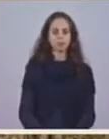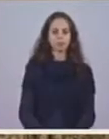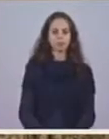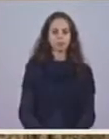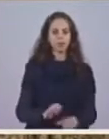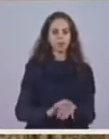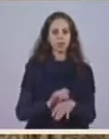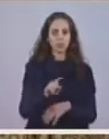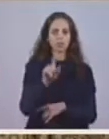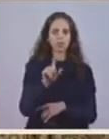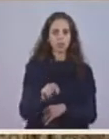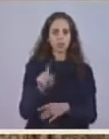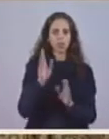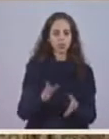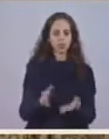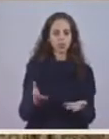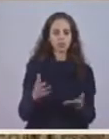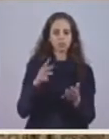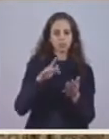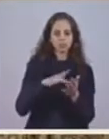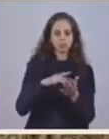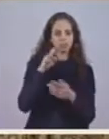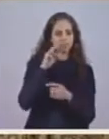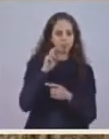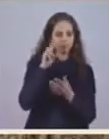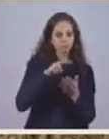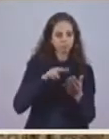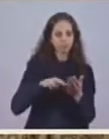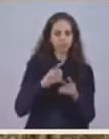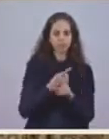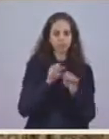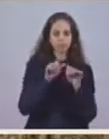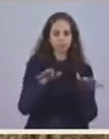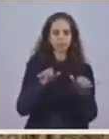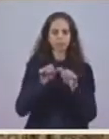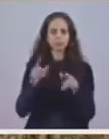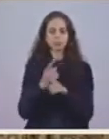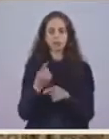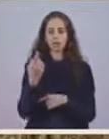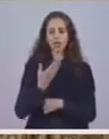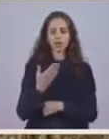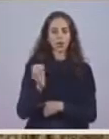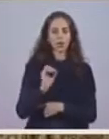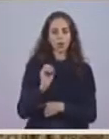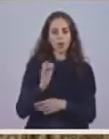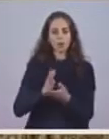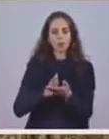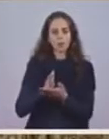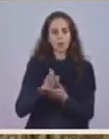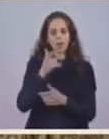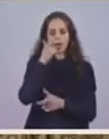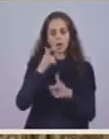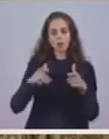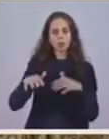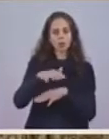Por isso é também necessária a evangelização, porque não temos o direito de manter os nossos